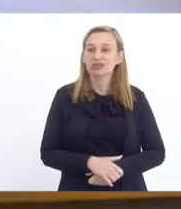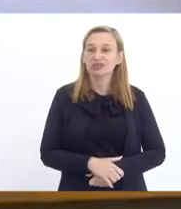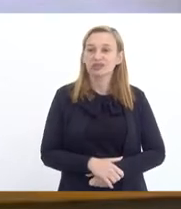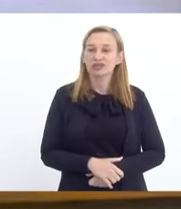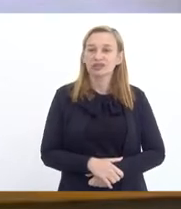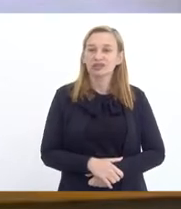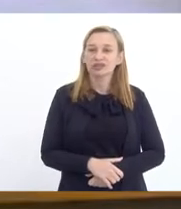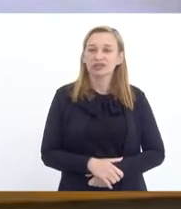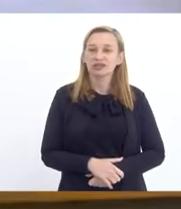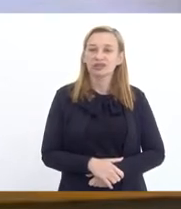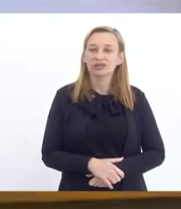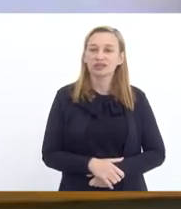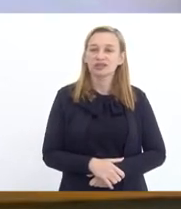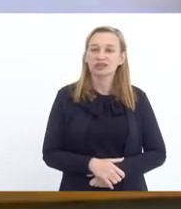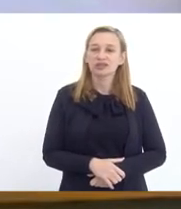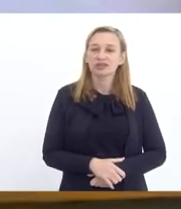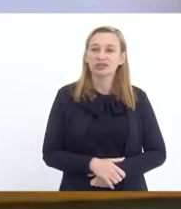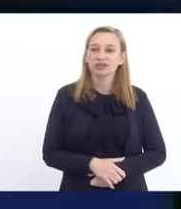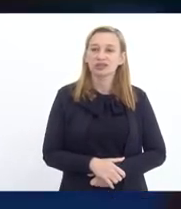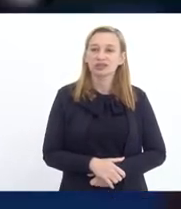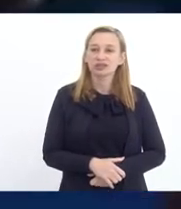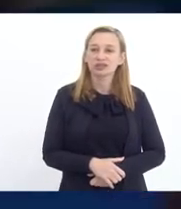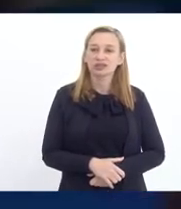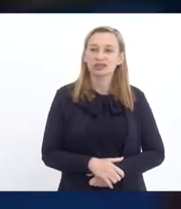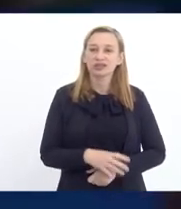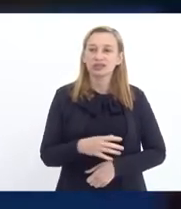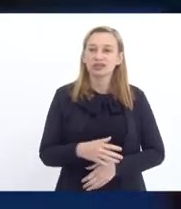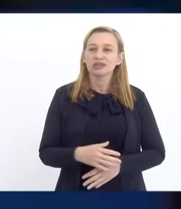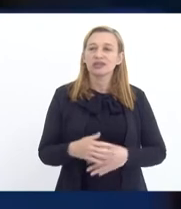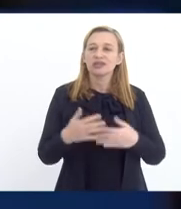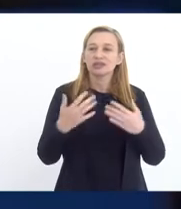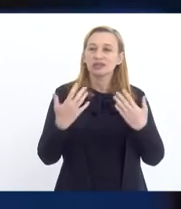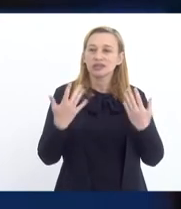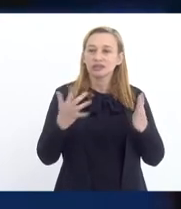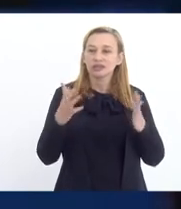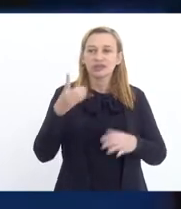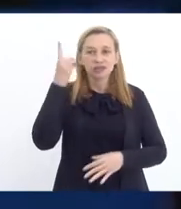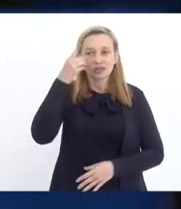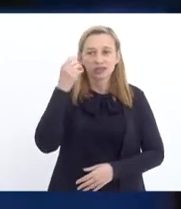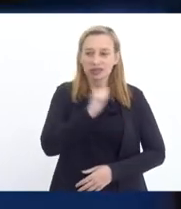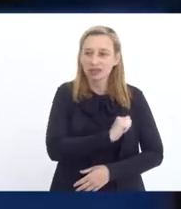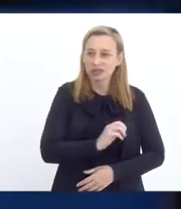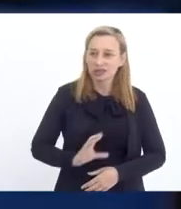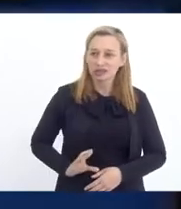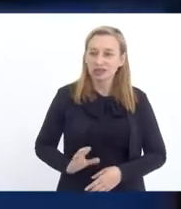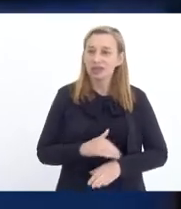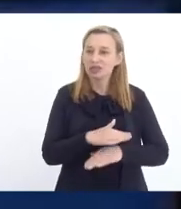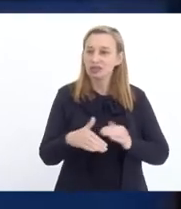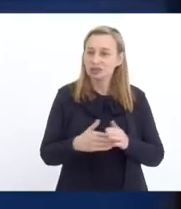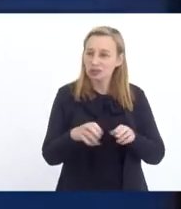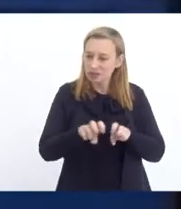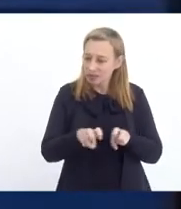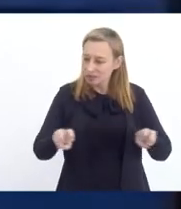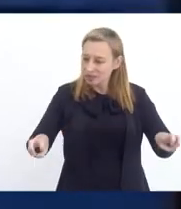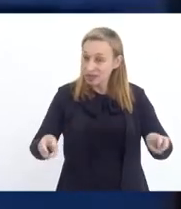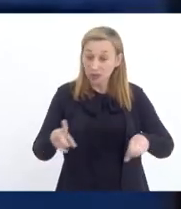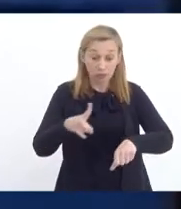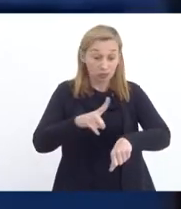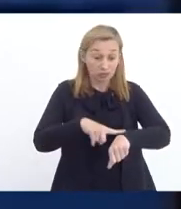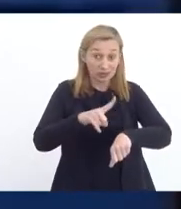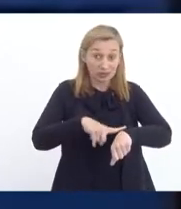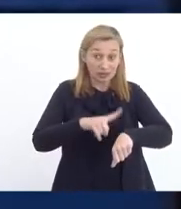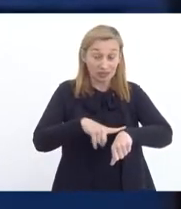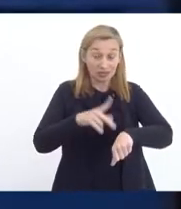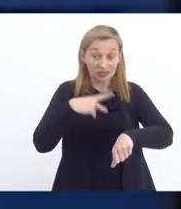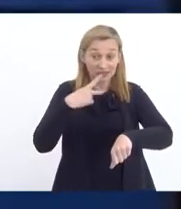Saudando aqui o deputado André Siciliano, Saúdo a toda a mesa, por conta do tempo que temos aqui de